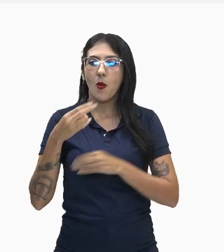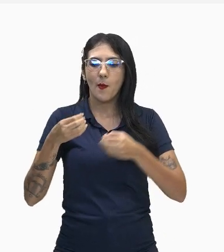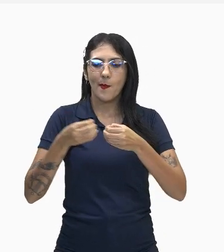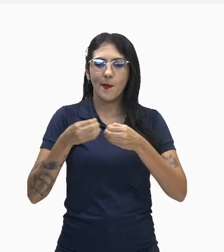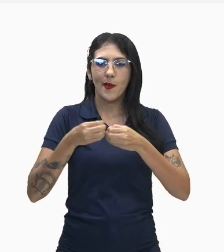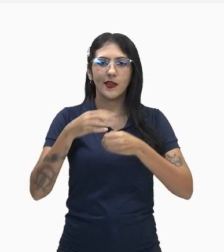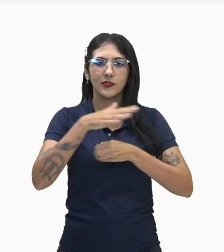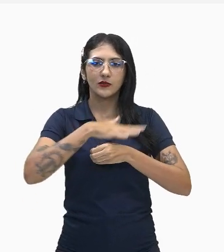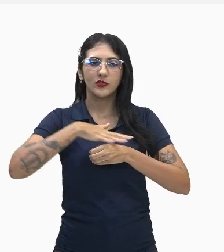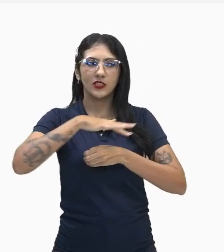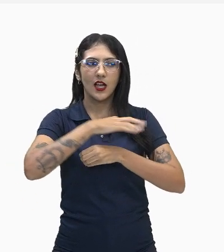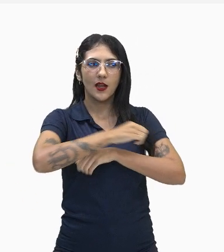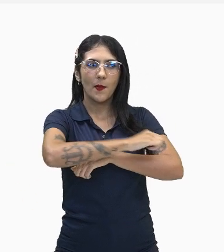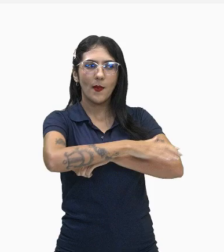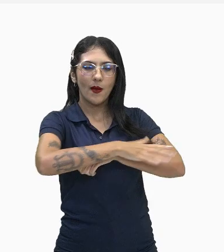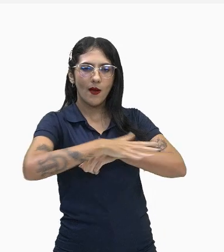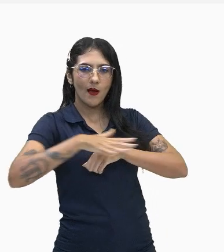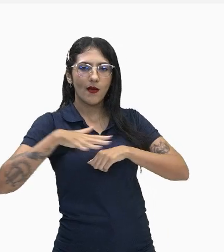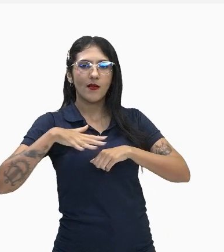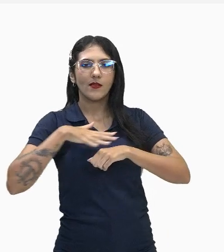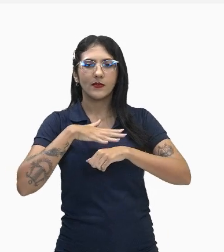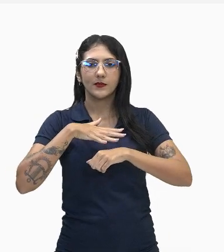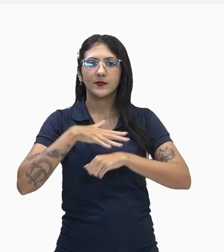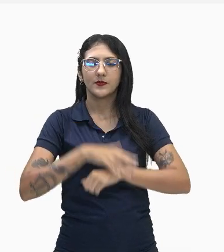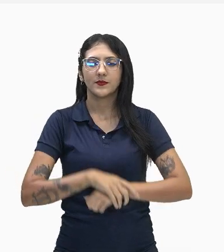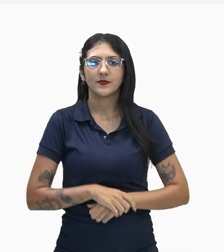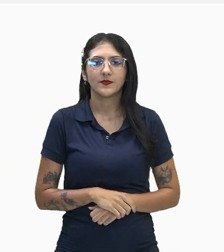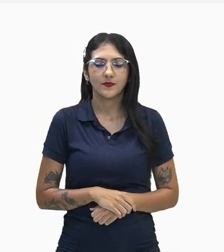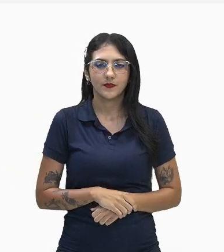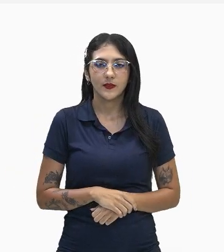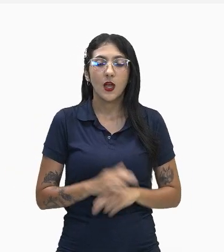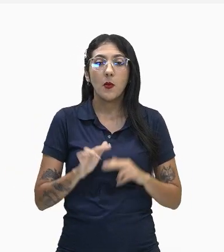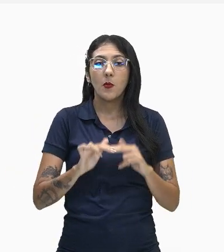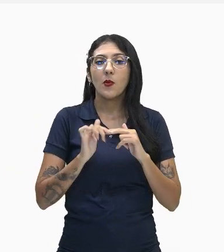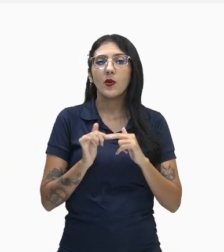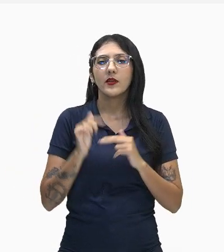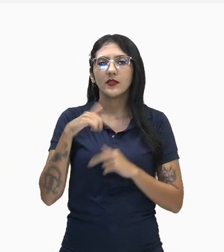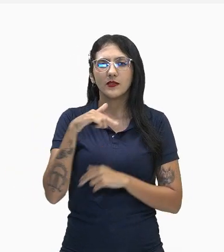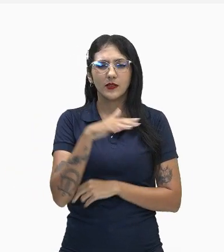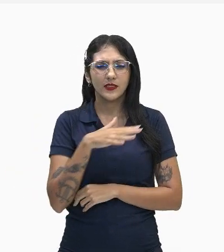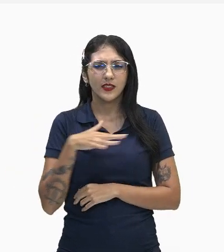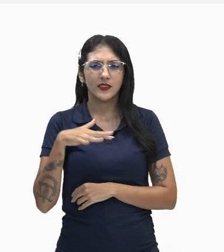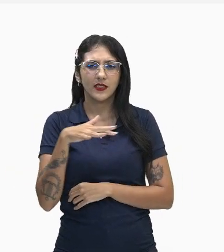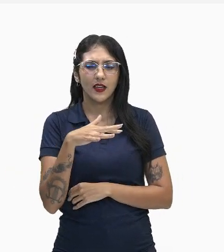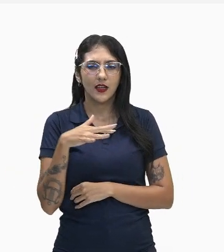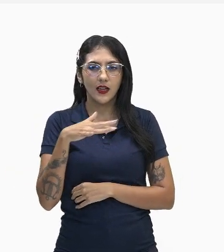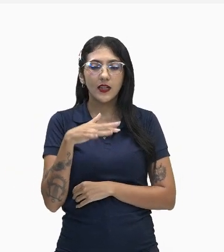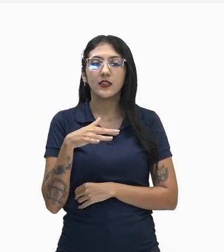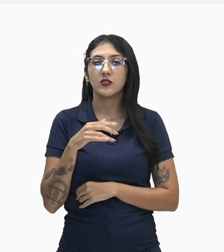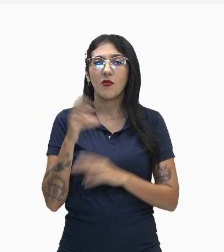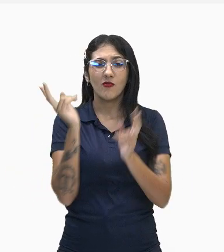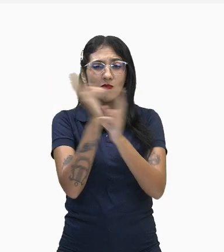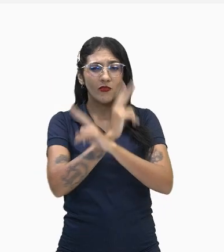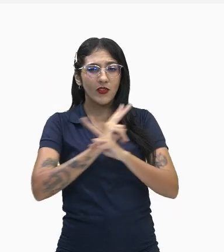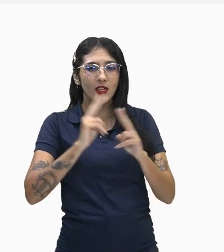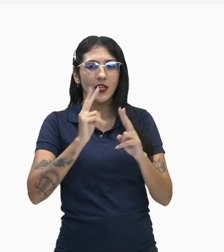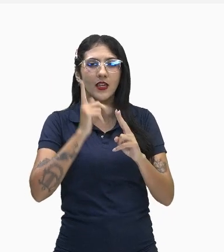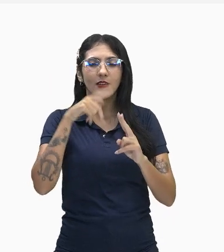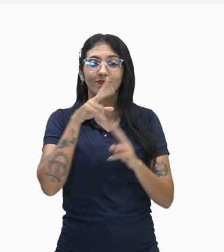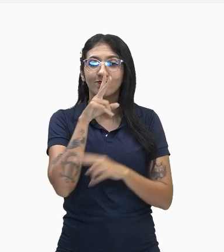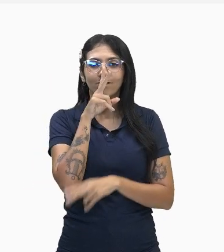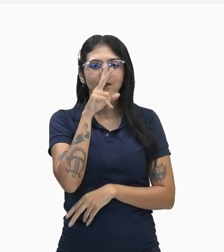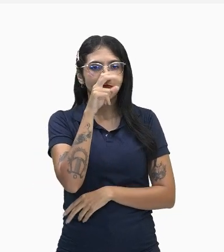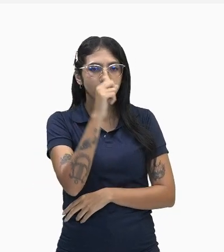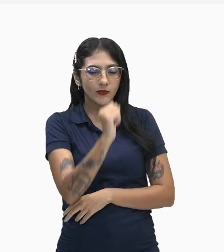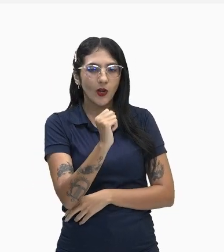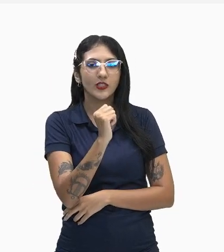costa. Então, nesses lugares, nessas planícies, nesses largos de costa, o vento ele é constante e